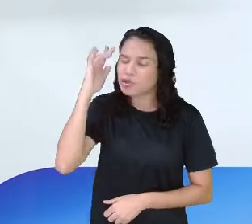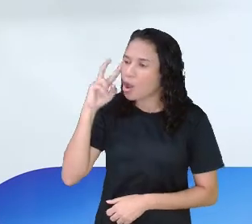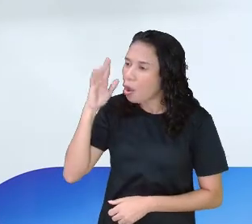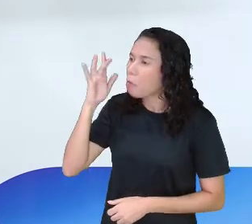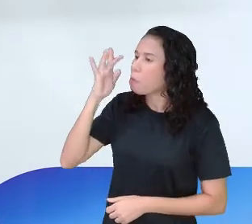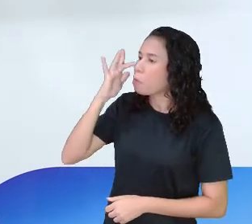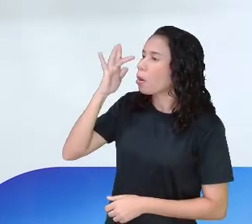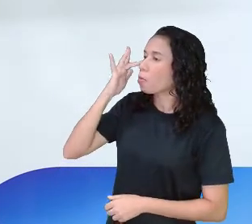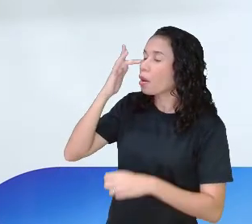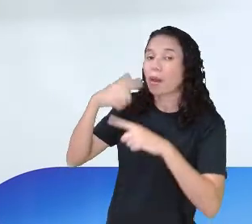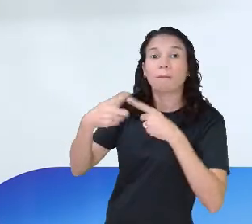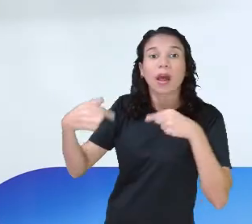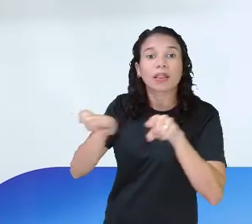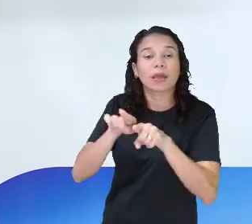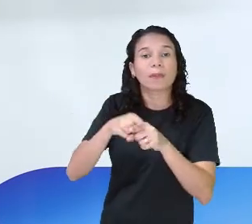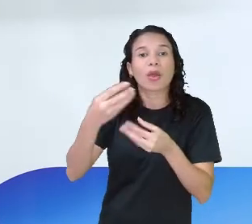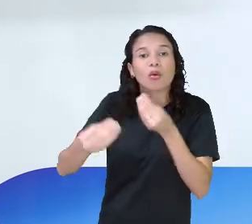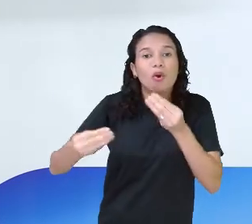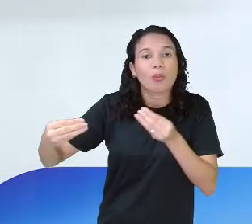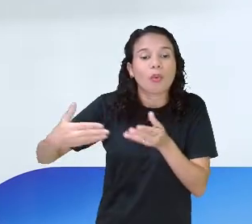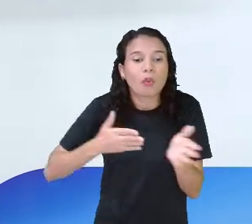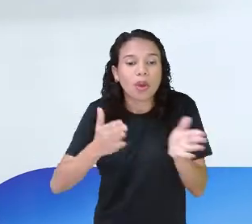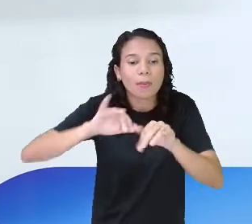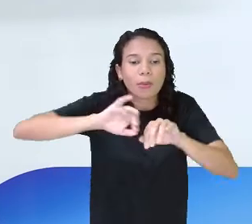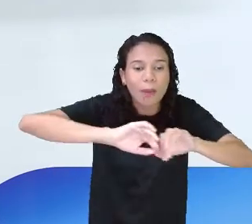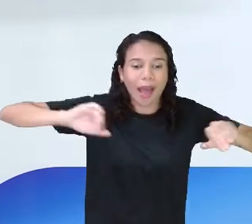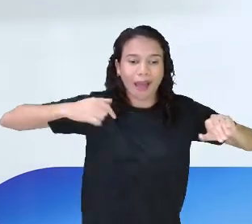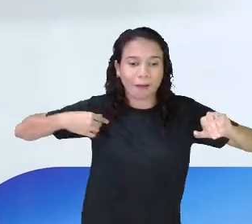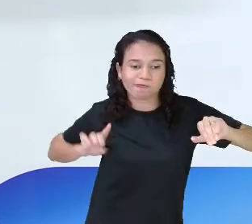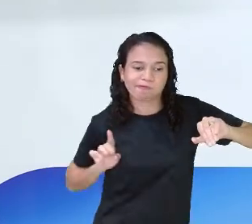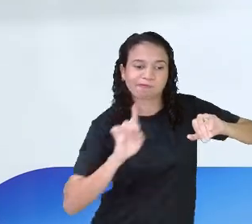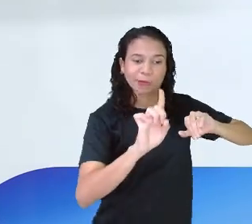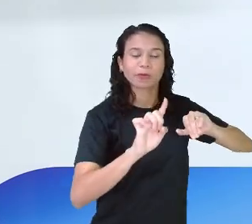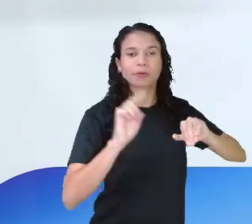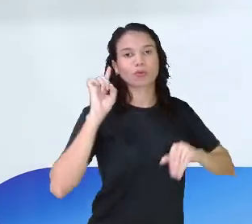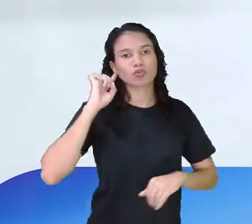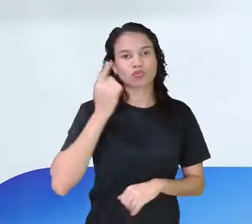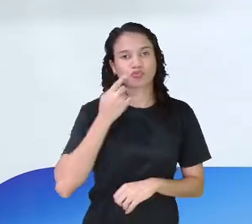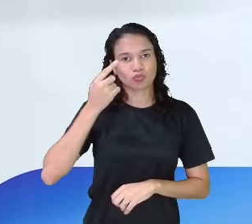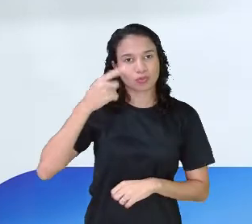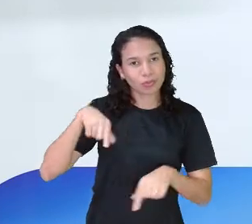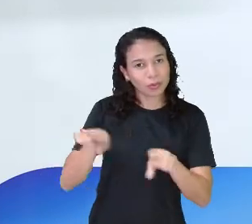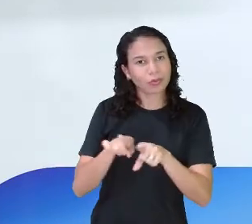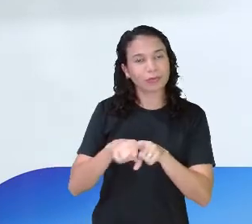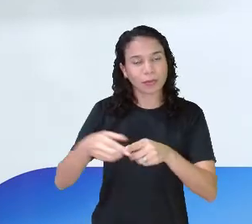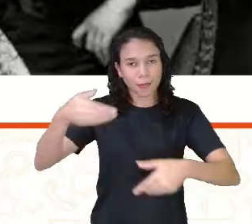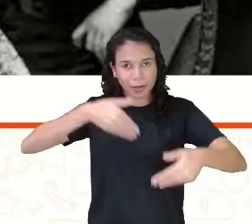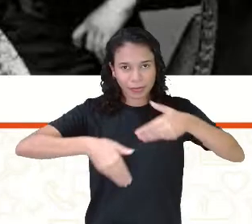de abertura de possibilidades de participação para outras pessoas surdo-cegas.